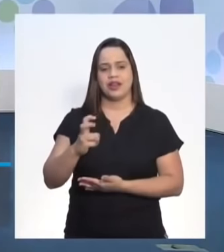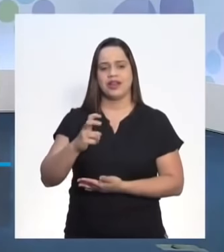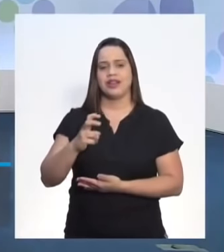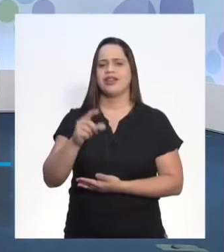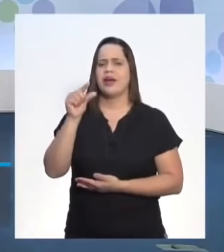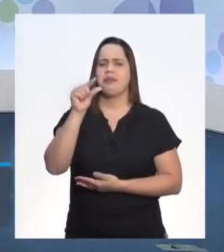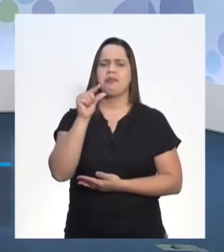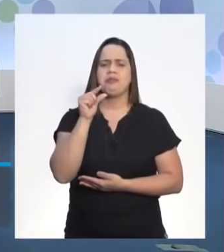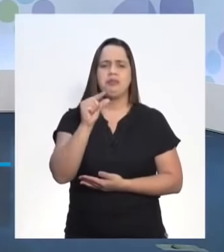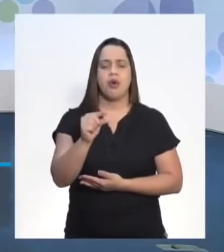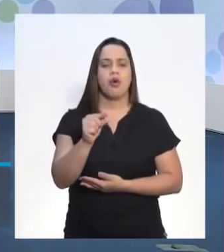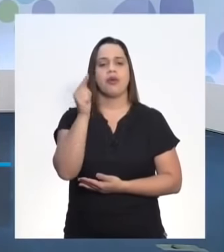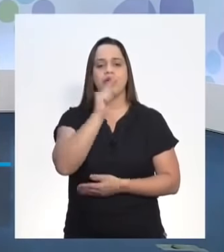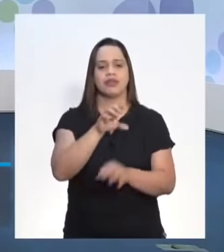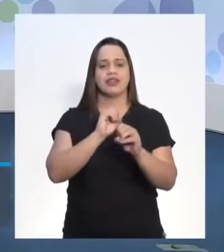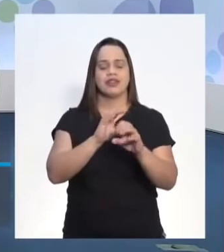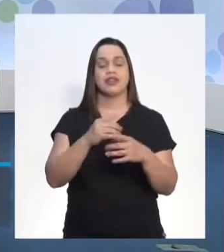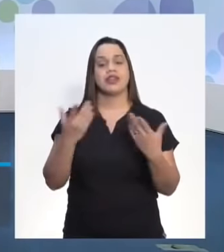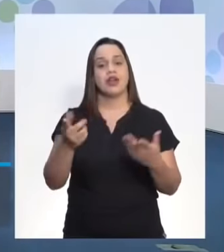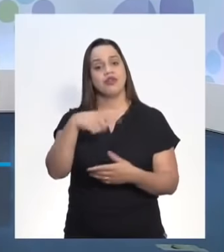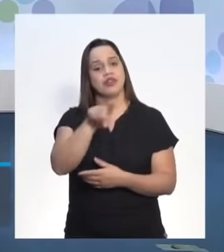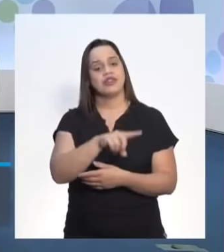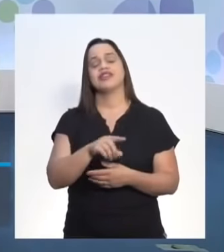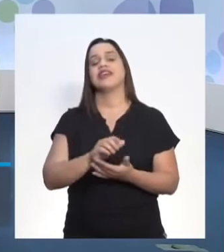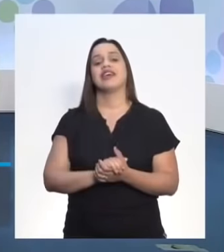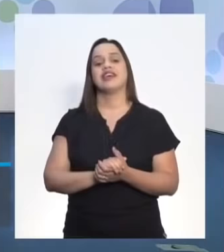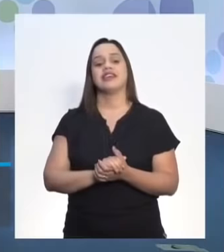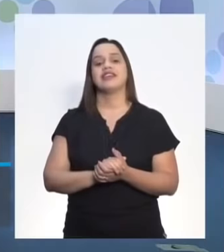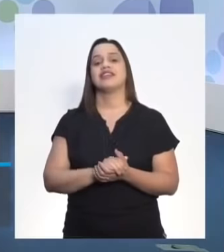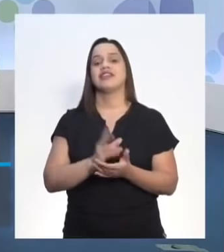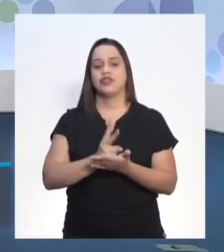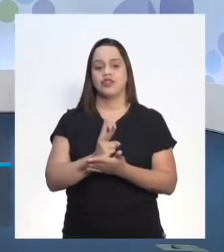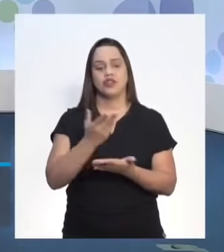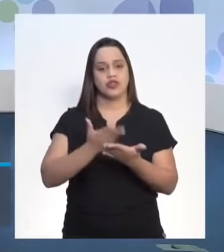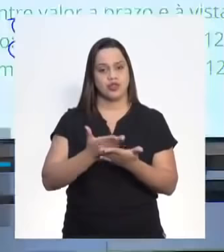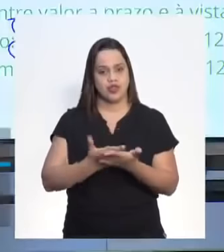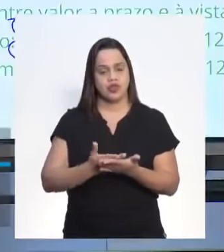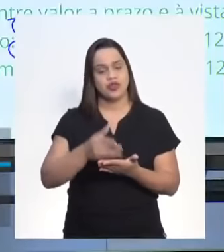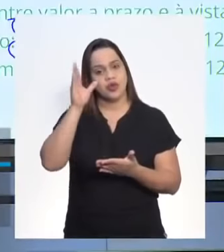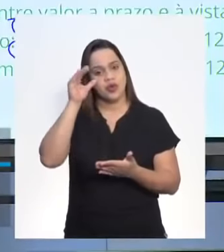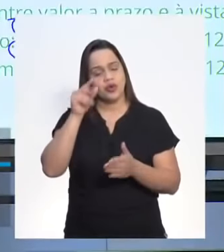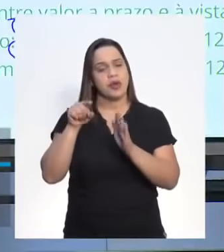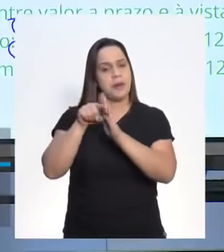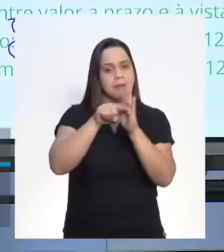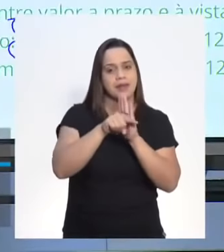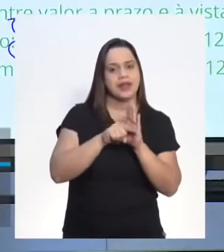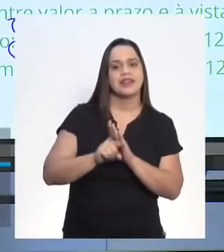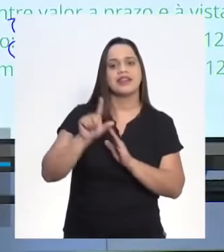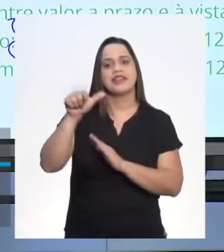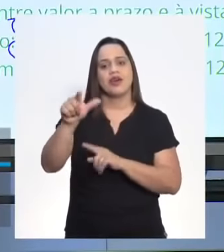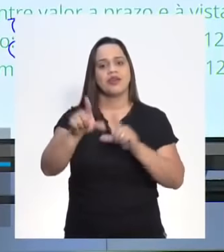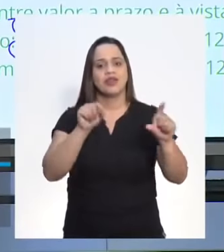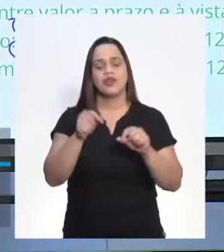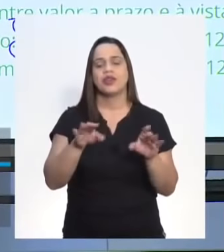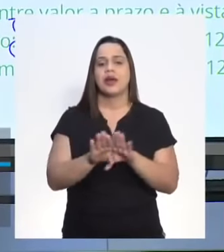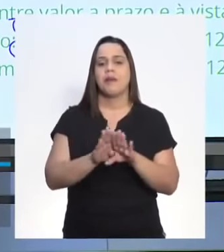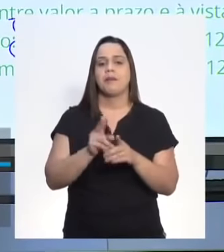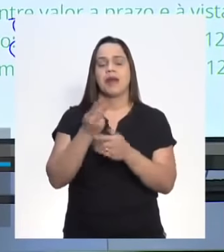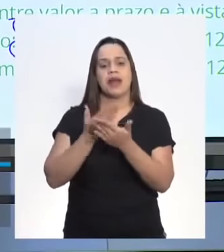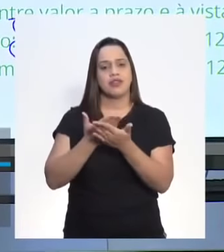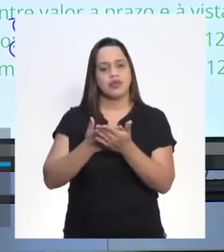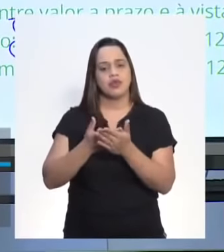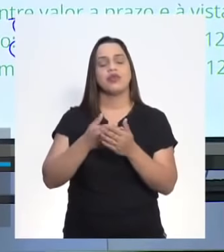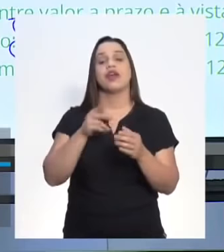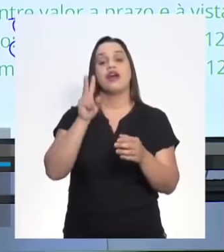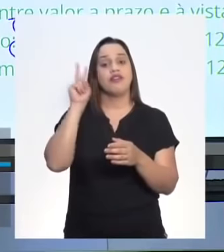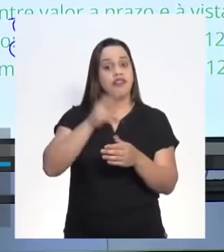muito pouco. Então, complemente a aula que você tem, seja curioso, busque outras alternativas, né? Assista